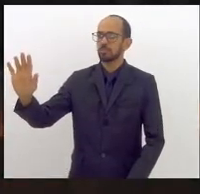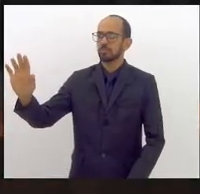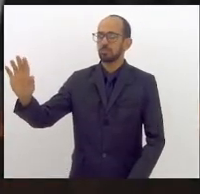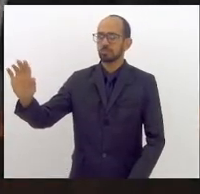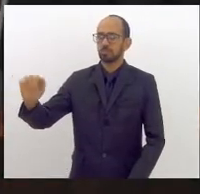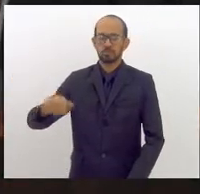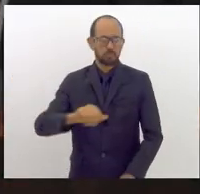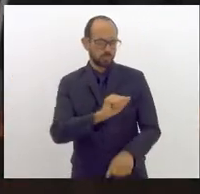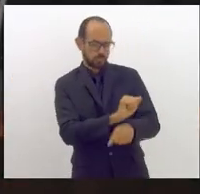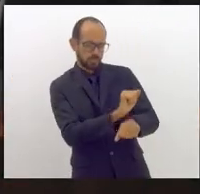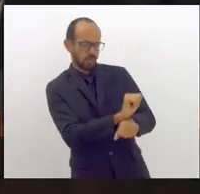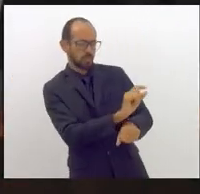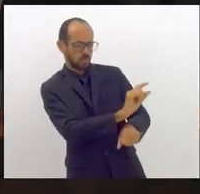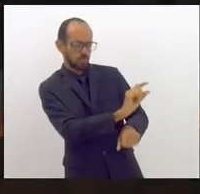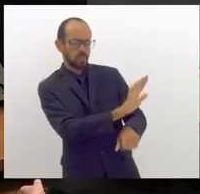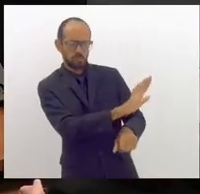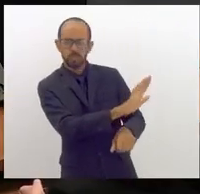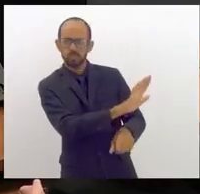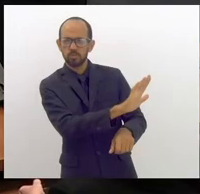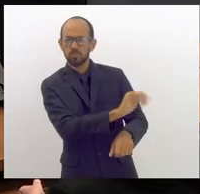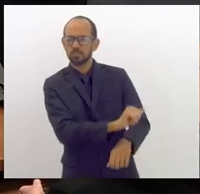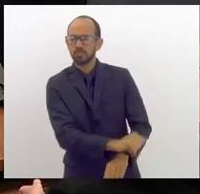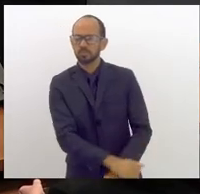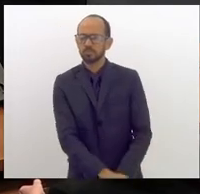pede por favor um instante só